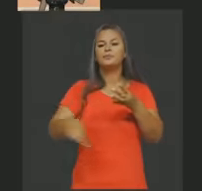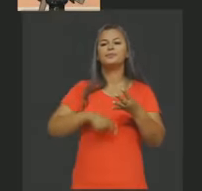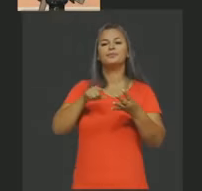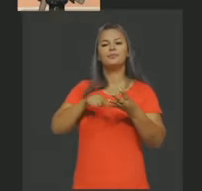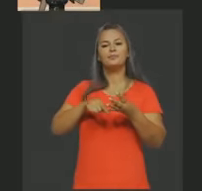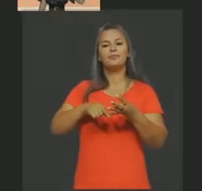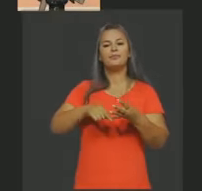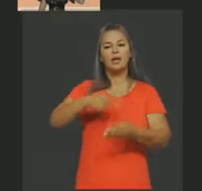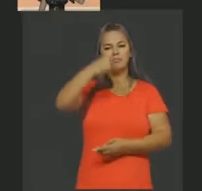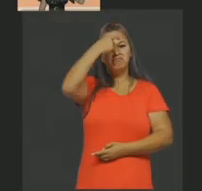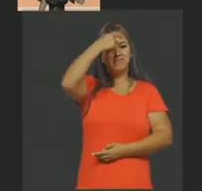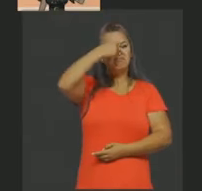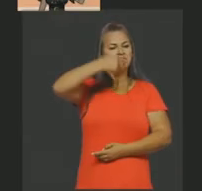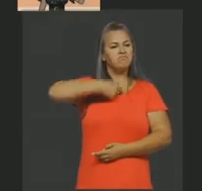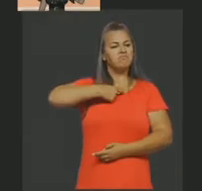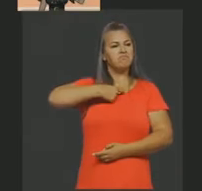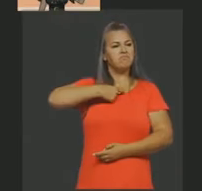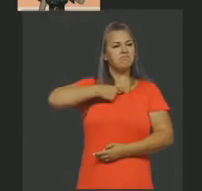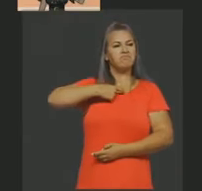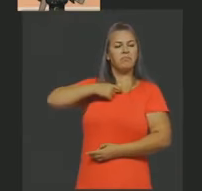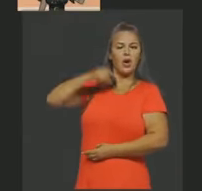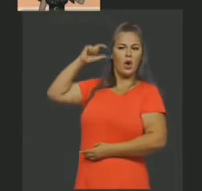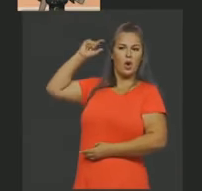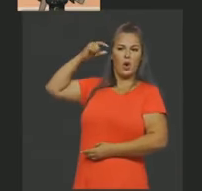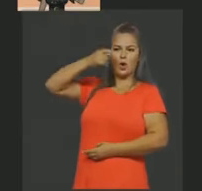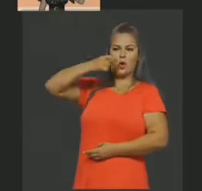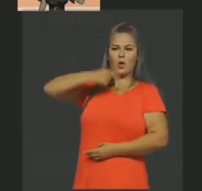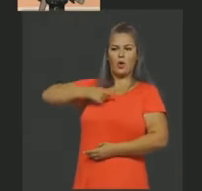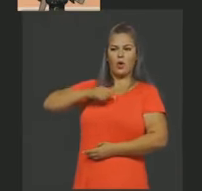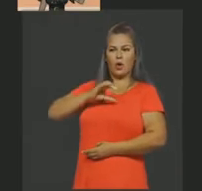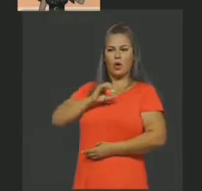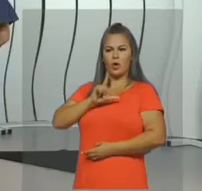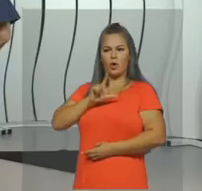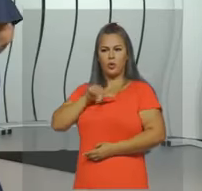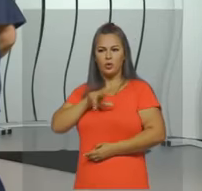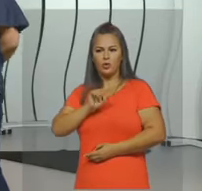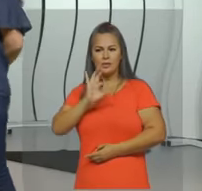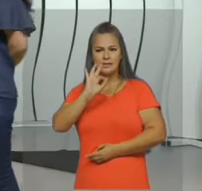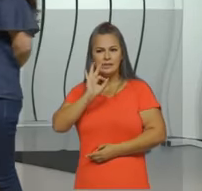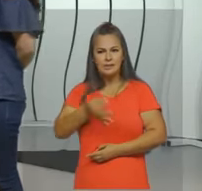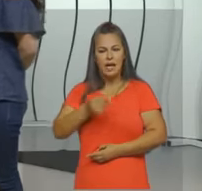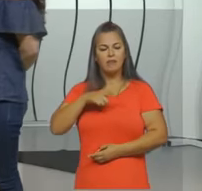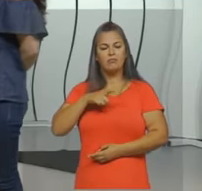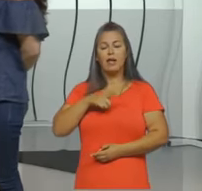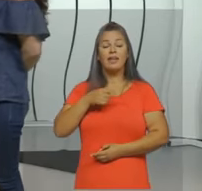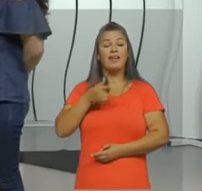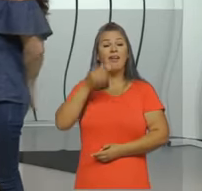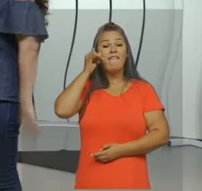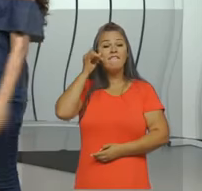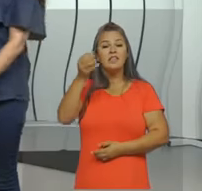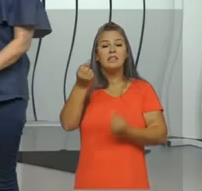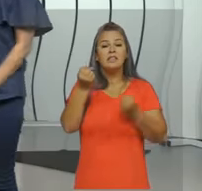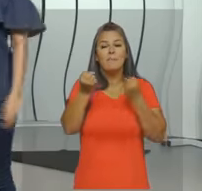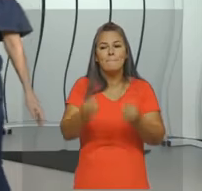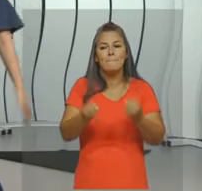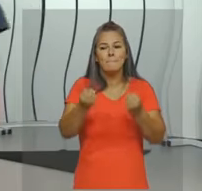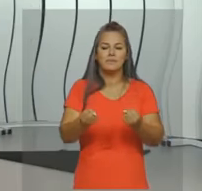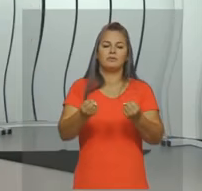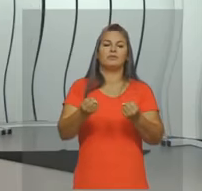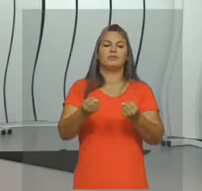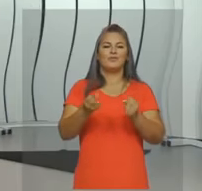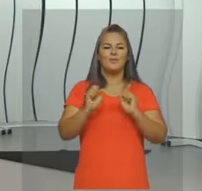postura adequada, não carregar cargas pesadas, mas incorreta. Então essa foi a minha aula de